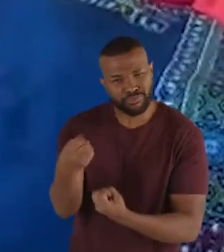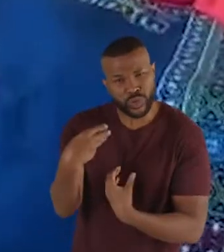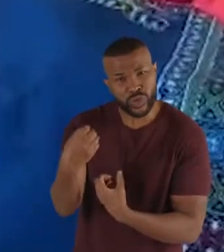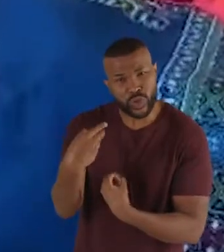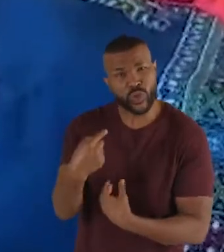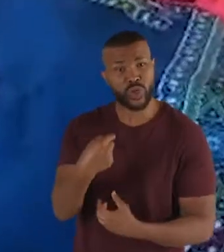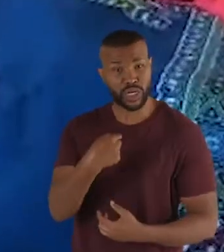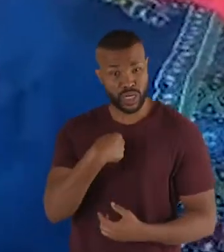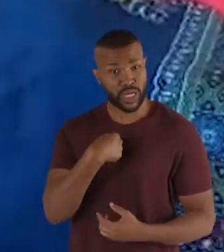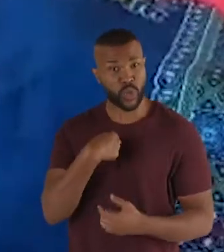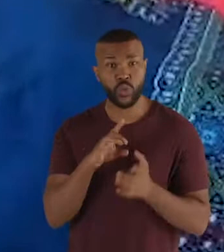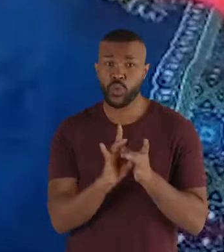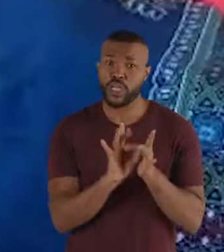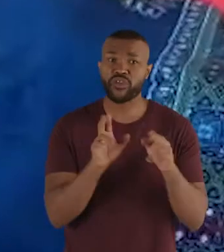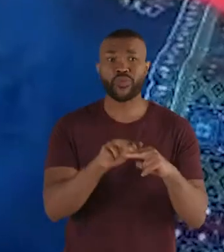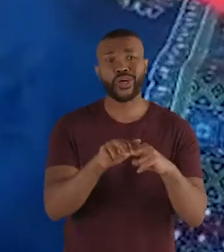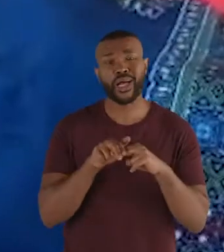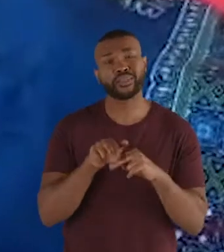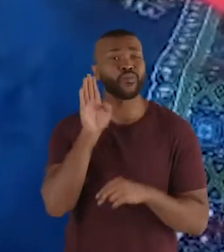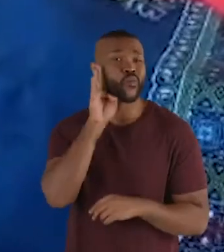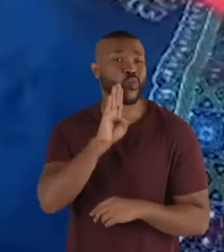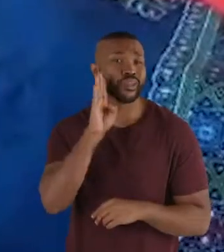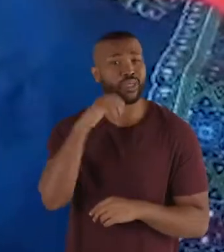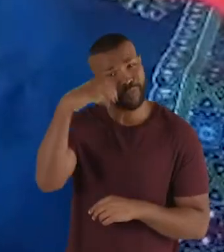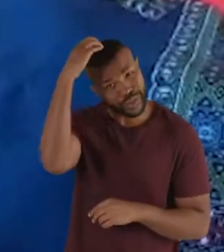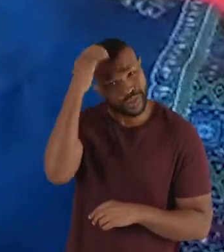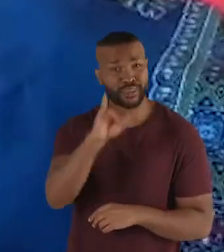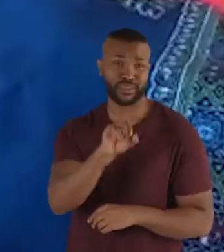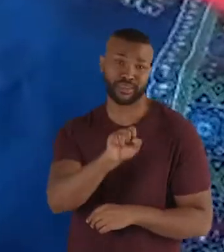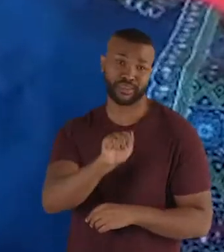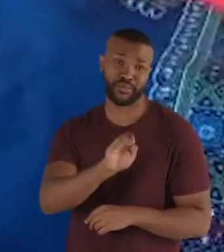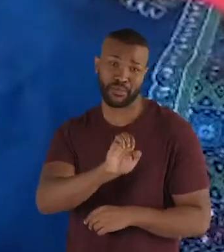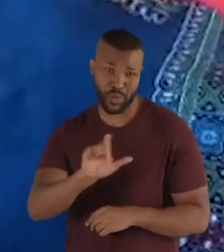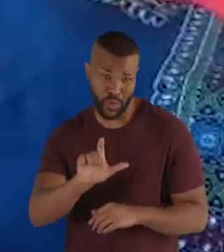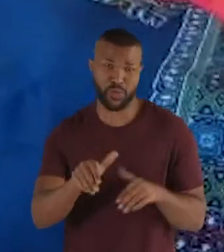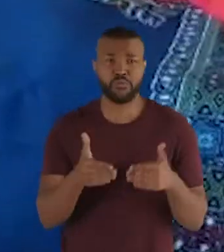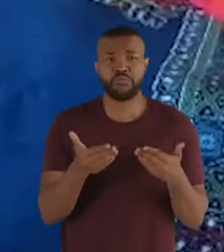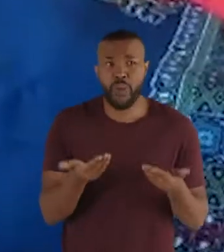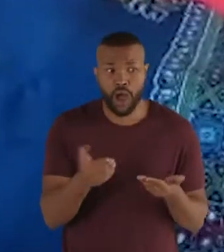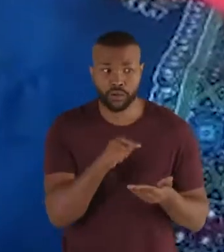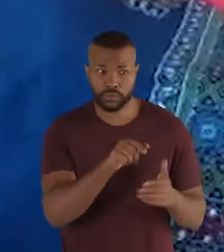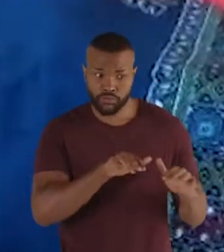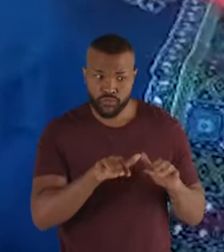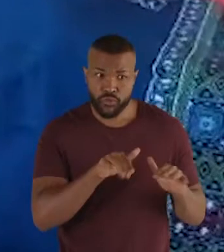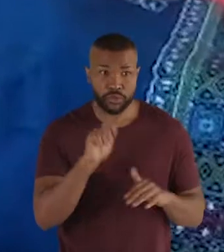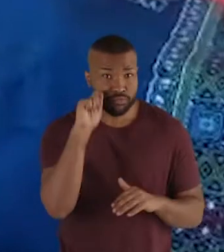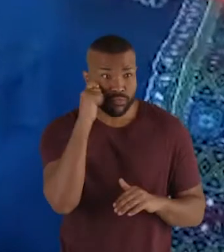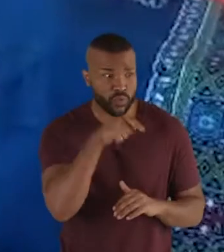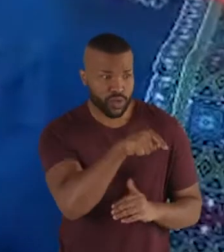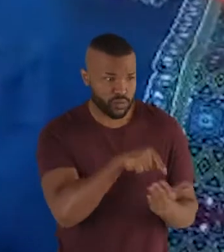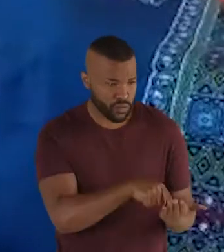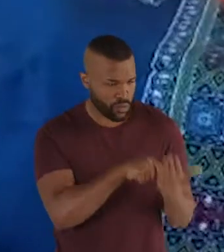me ensinou que eu estava livre por bondade da princesa Isabel, mas o